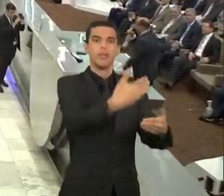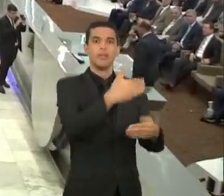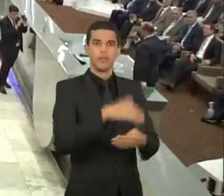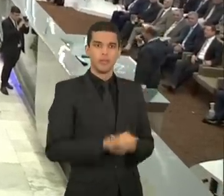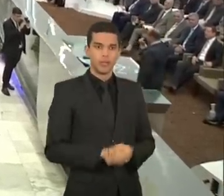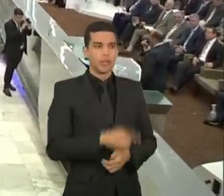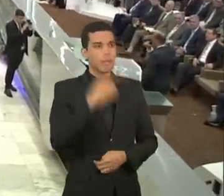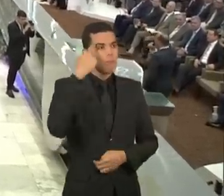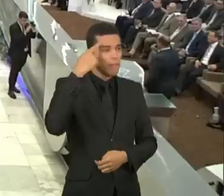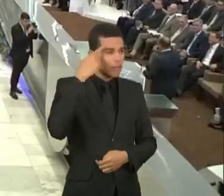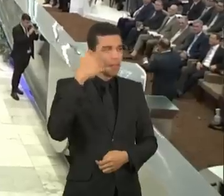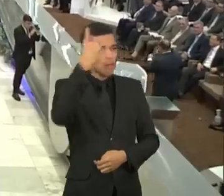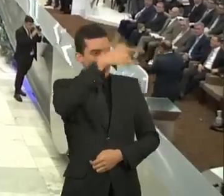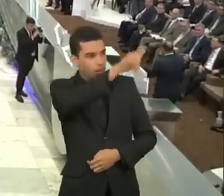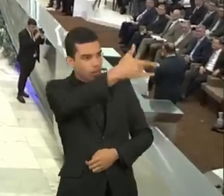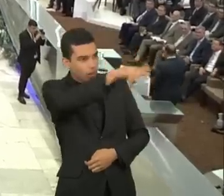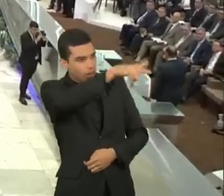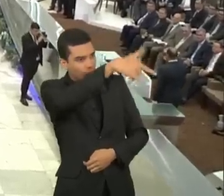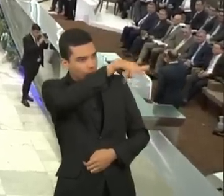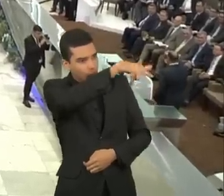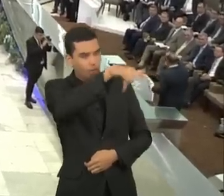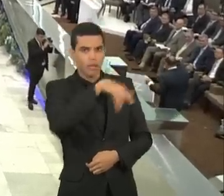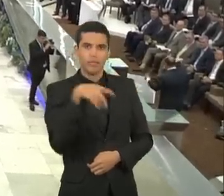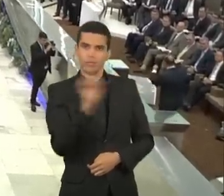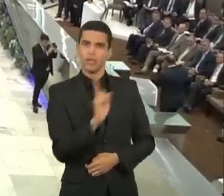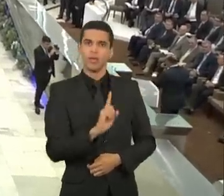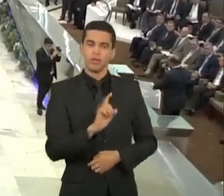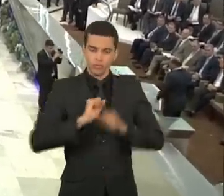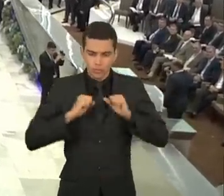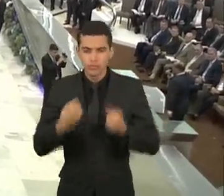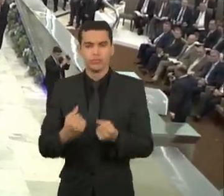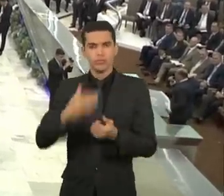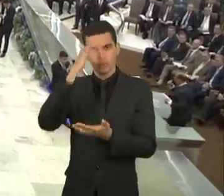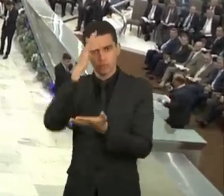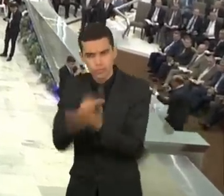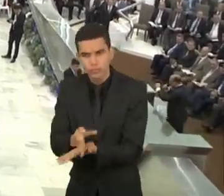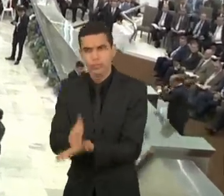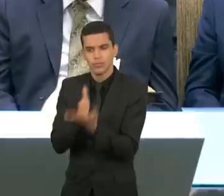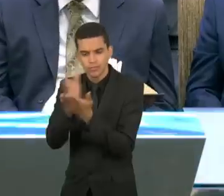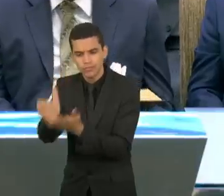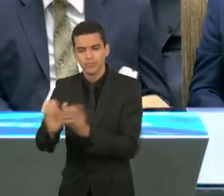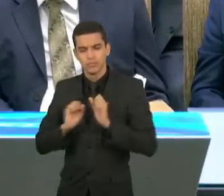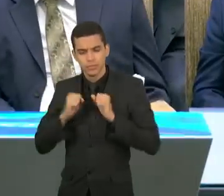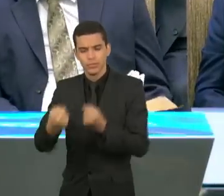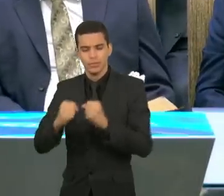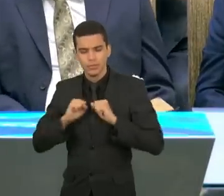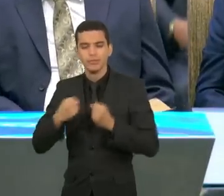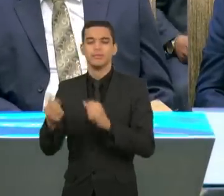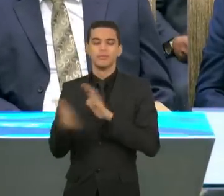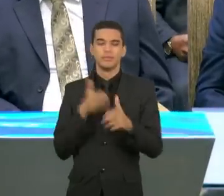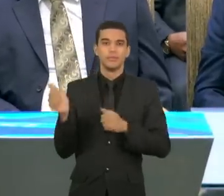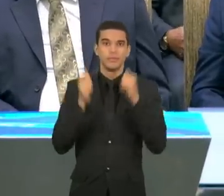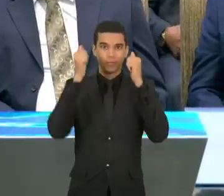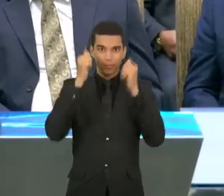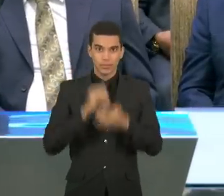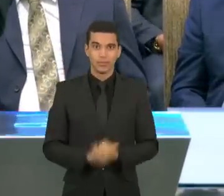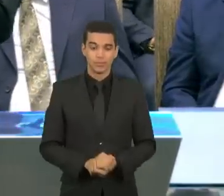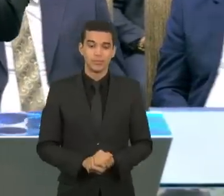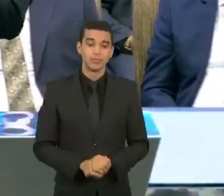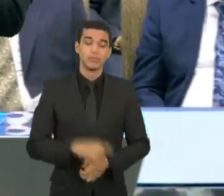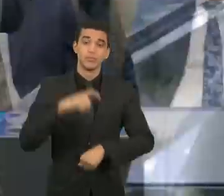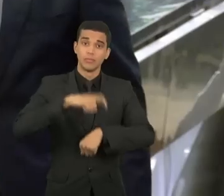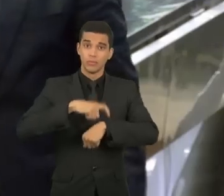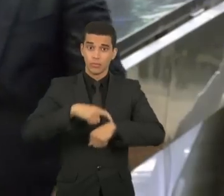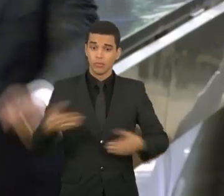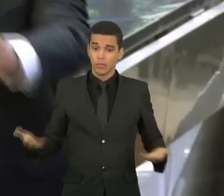de manobra. Batalhe pela fé. Batalhe pela fé, guerrei pela fé. Oh, aleluia! Chegou a